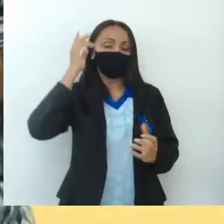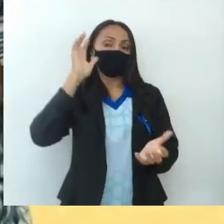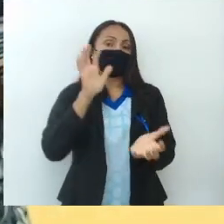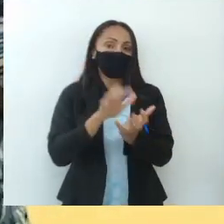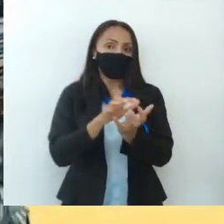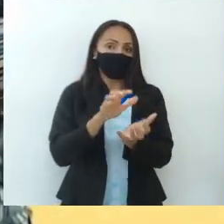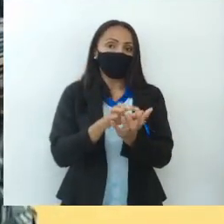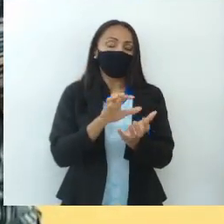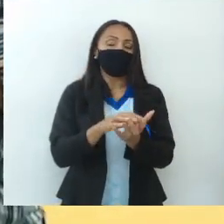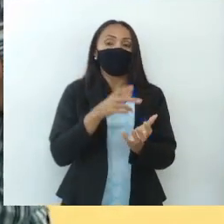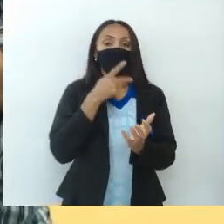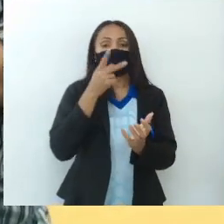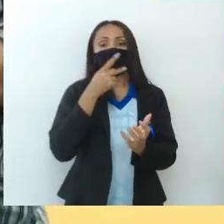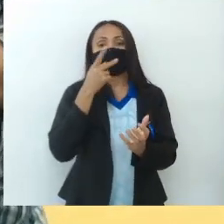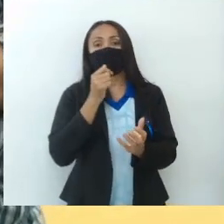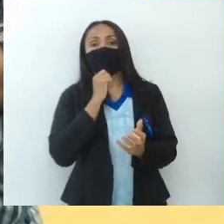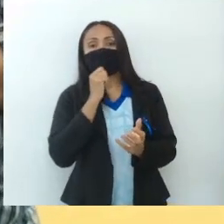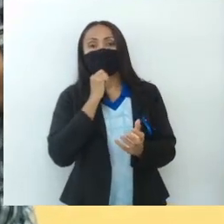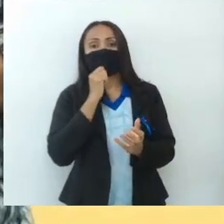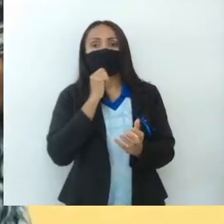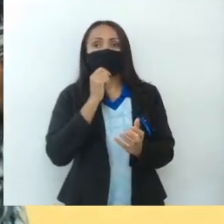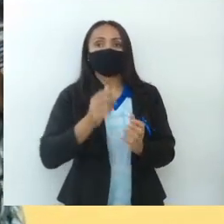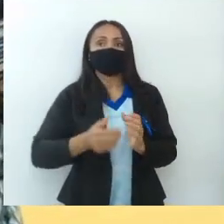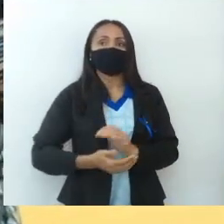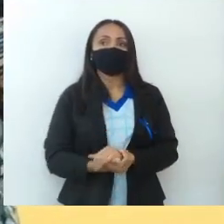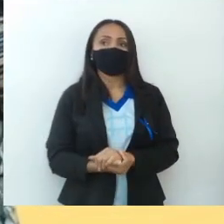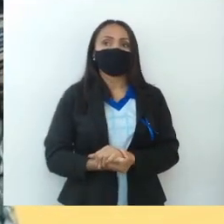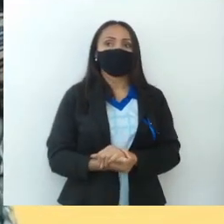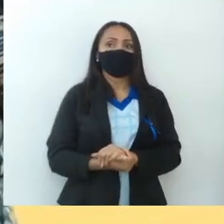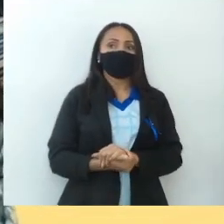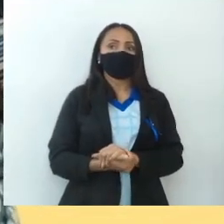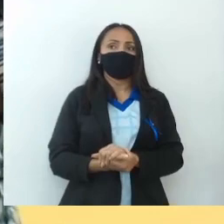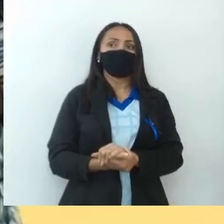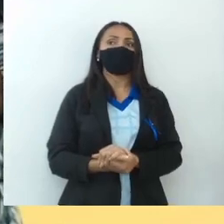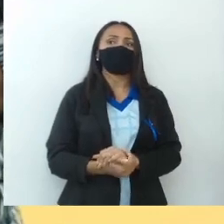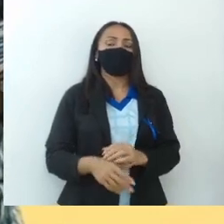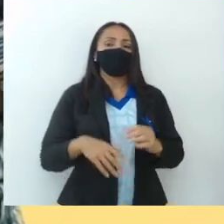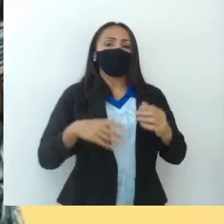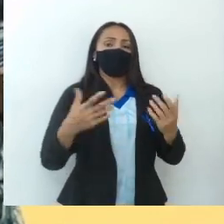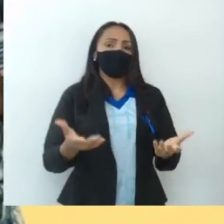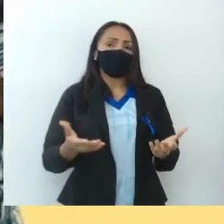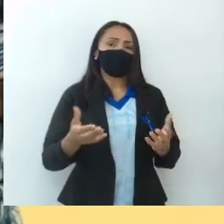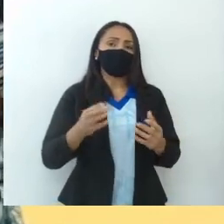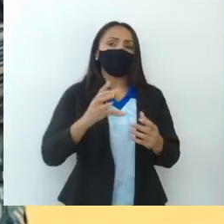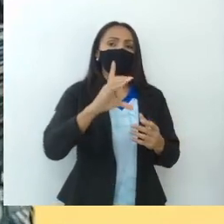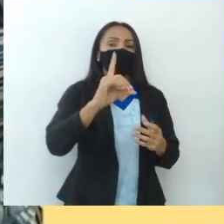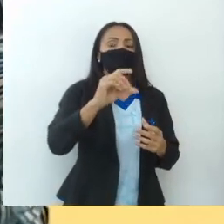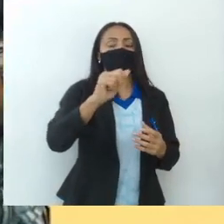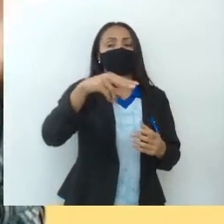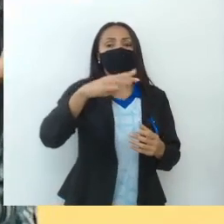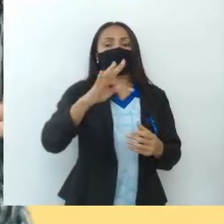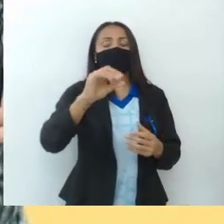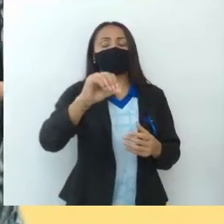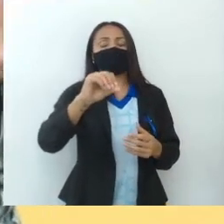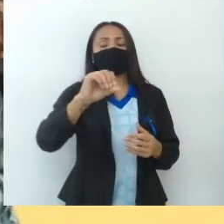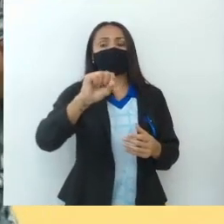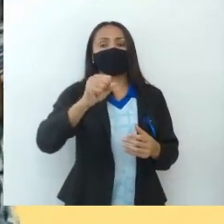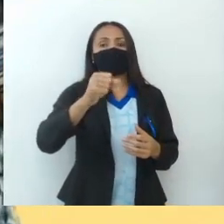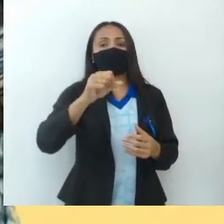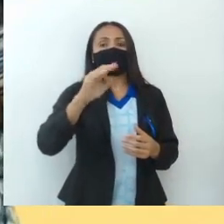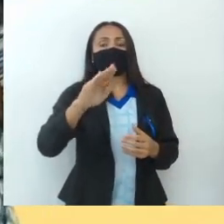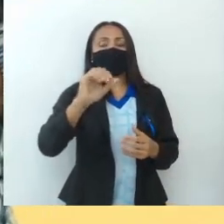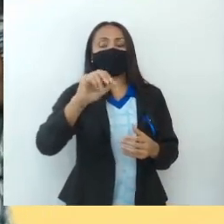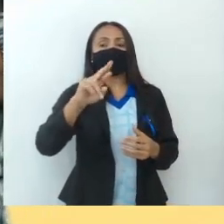falar ainda, daqui a algumas aulas você vai vir falar Conselheiro Aguiar, Dantas Barreto, tantos nomes para serem